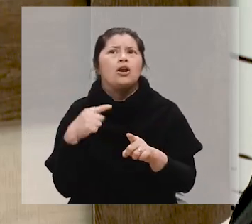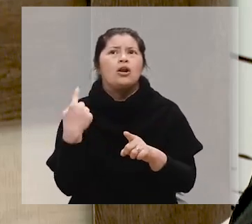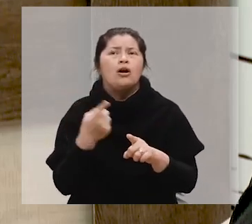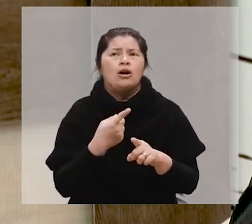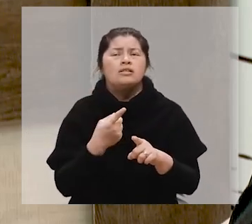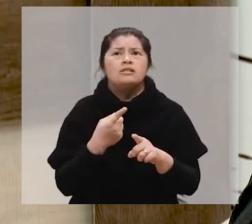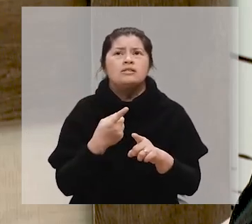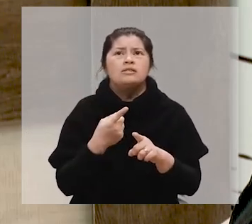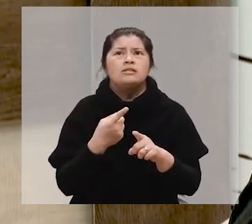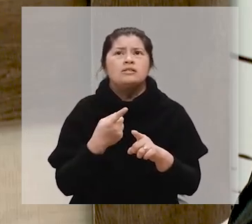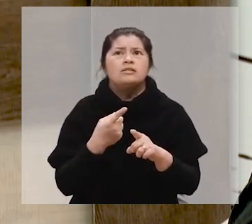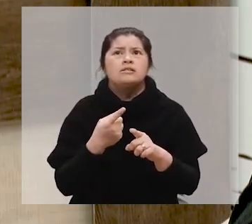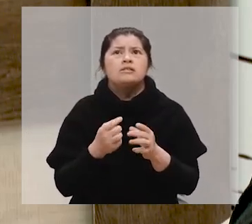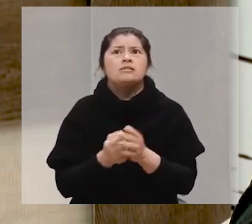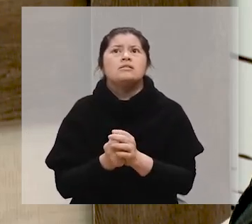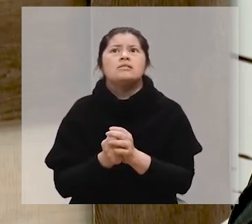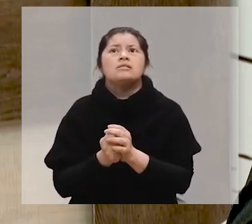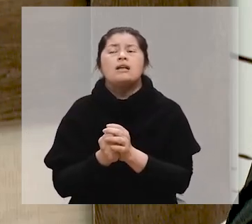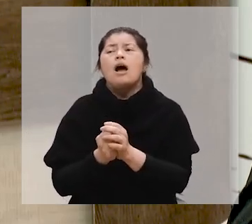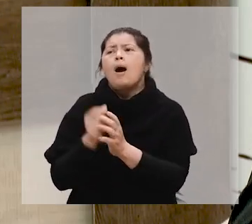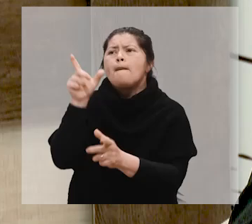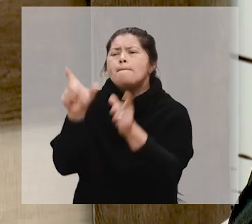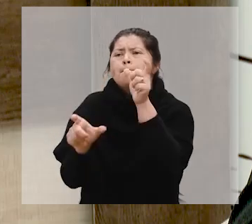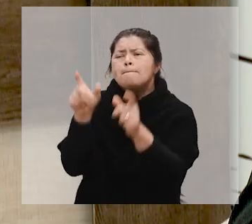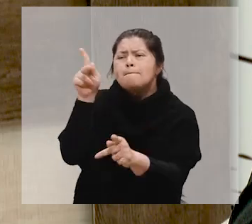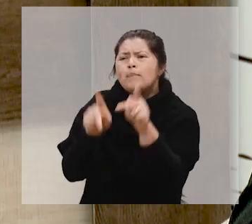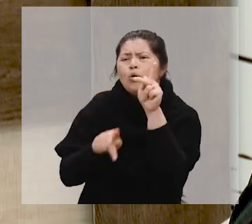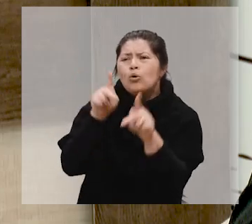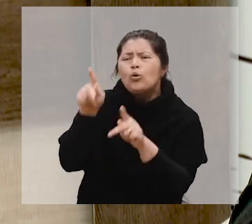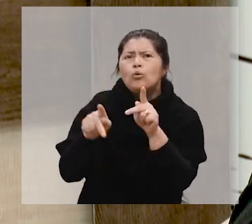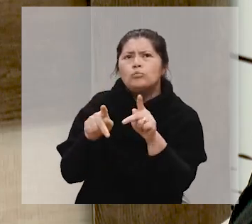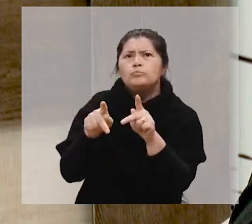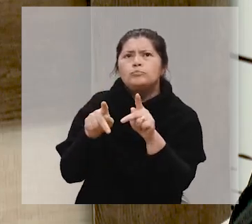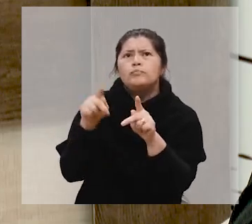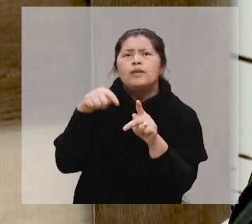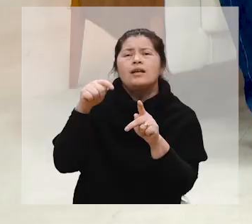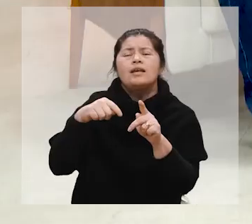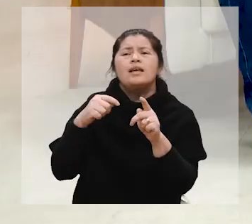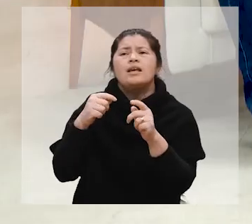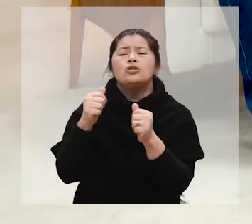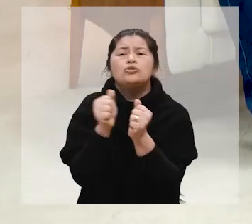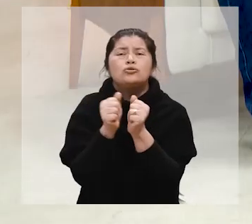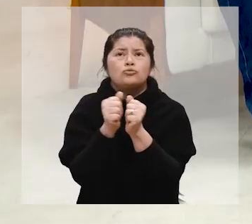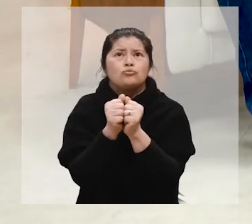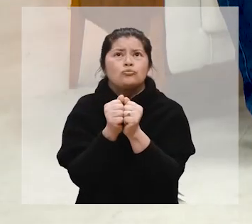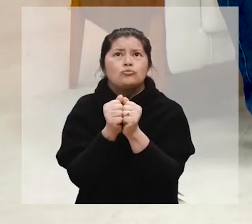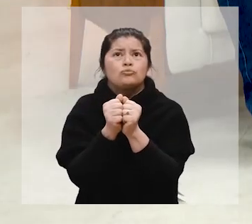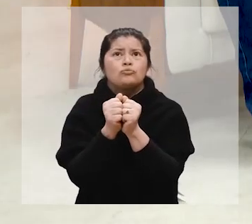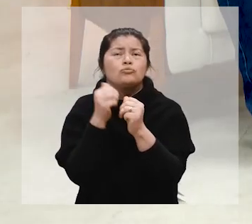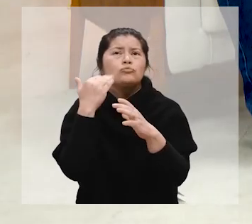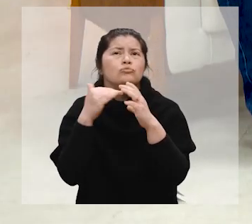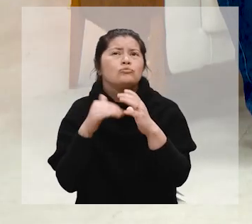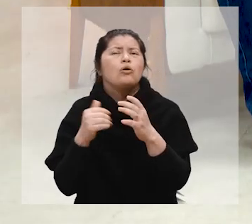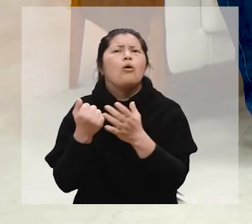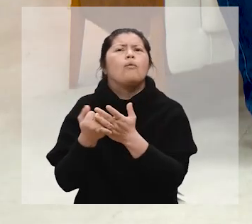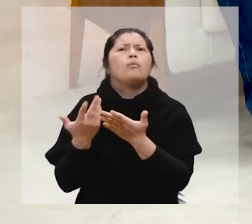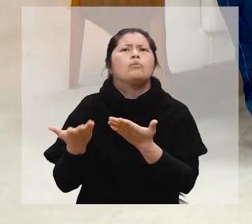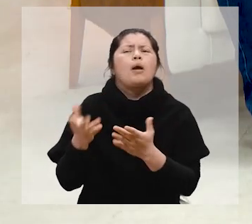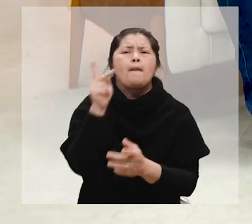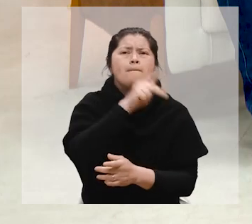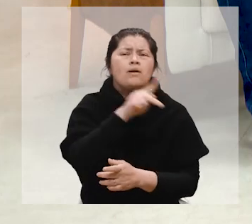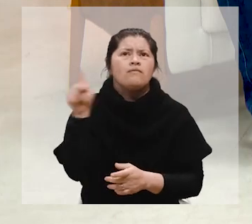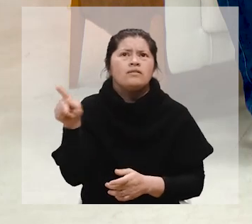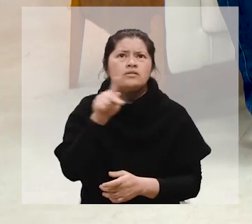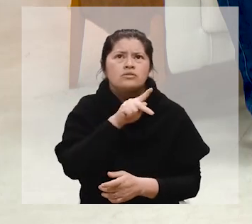Casa Legislativa, e também nós damos uma contribuição ao público que nos acompanha aqui pela TV Câmara. Imagino